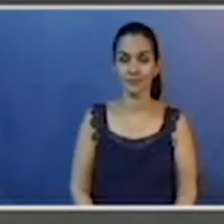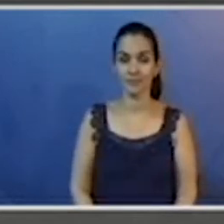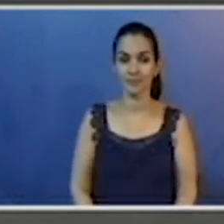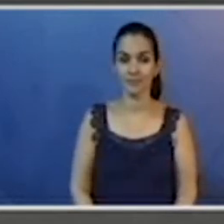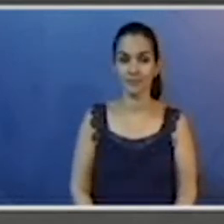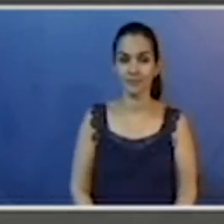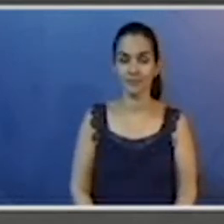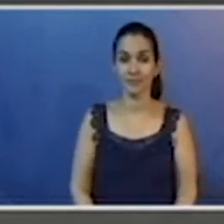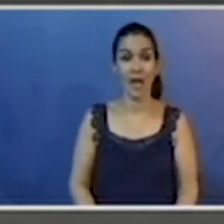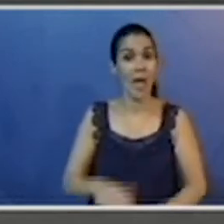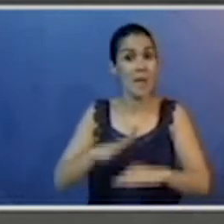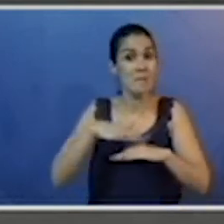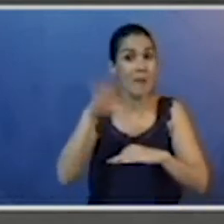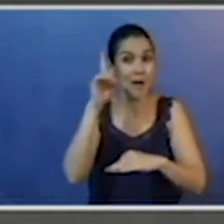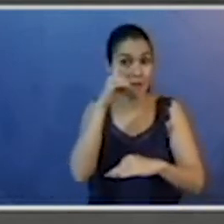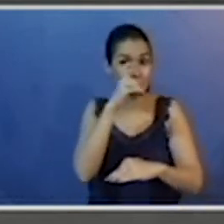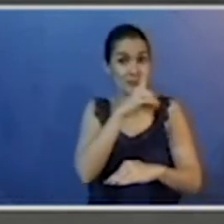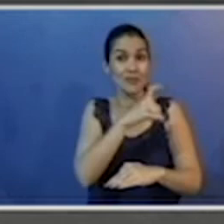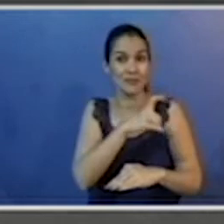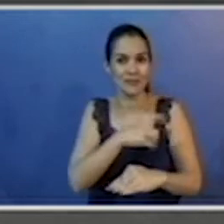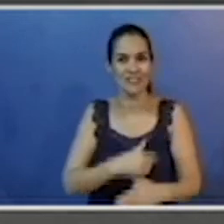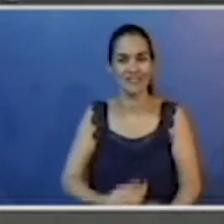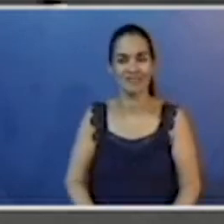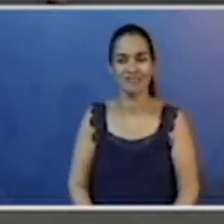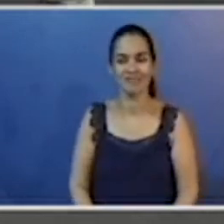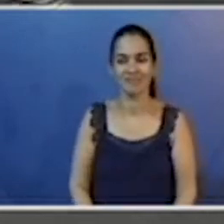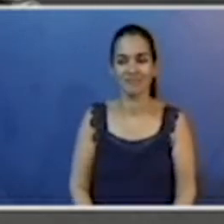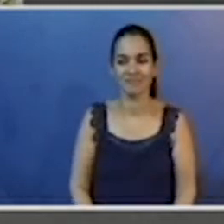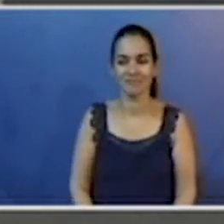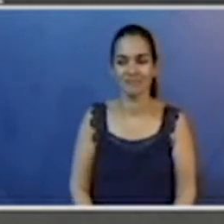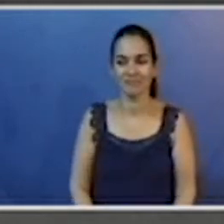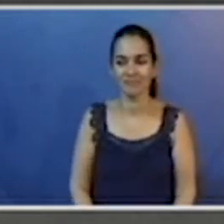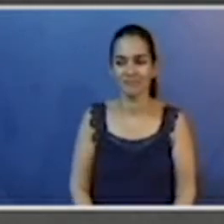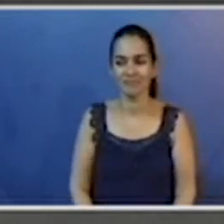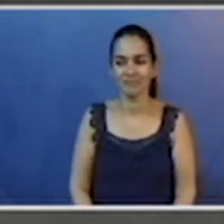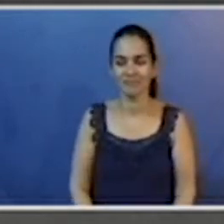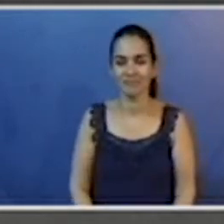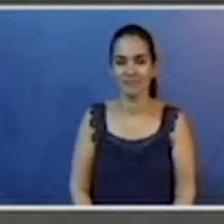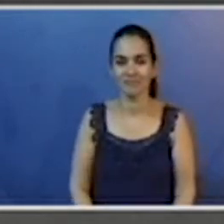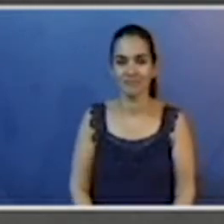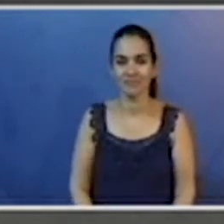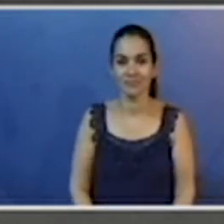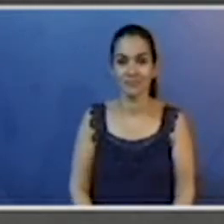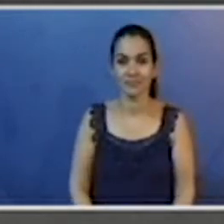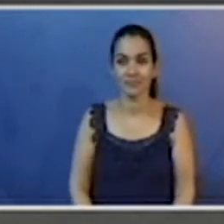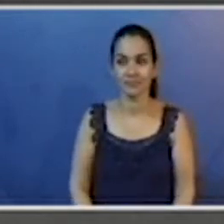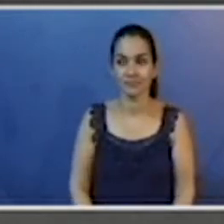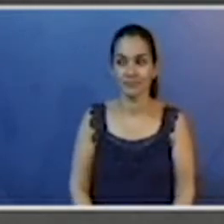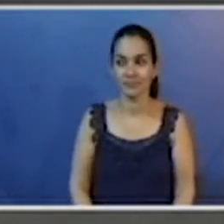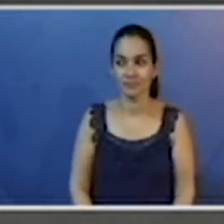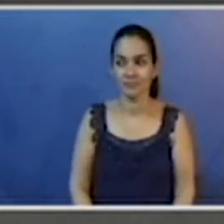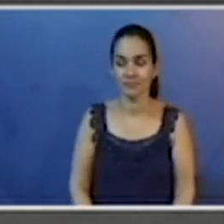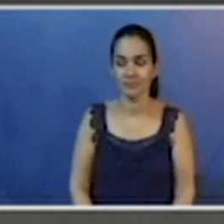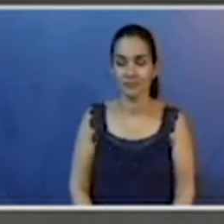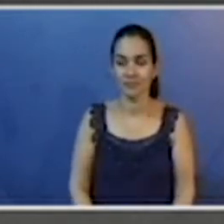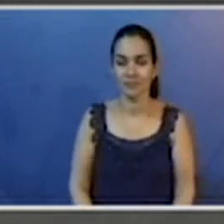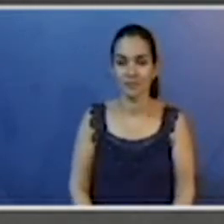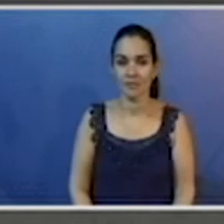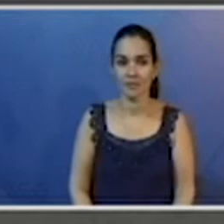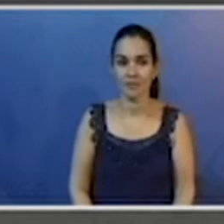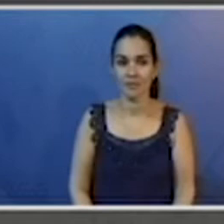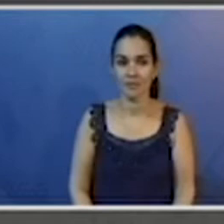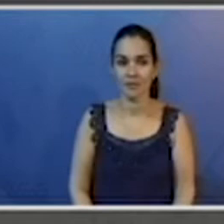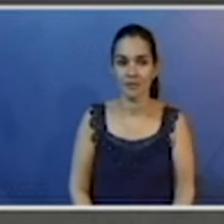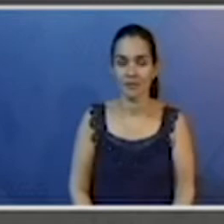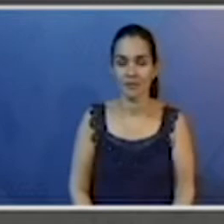e é mais difícil do que por dentro só que o lado de fora mas vou ficar um pouquinho eu vou